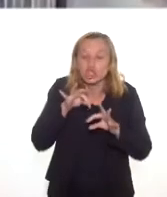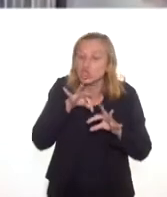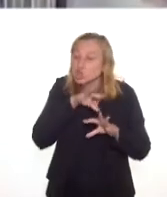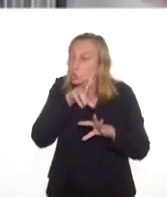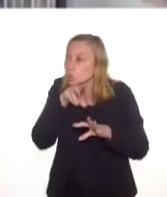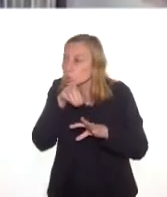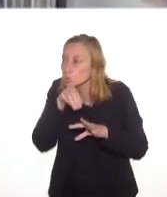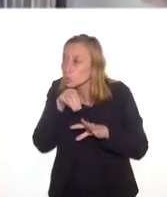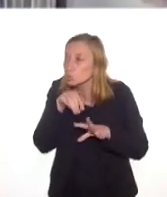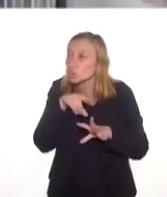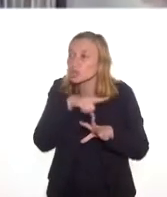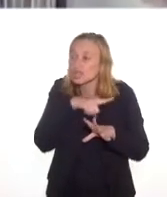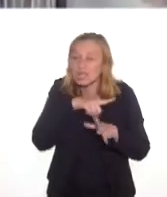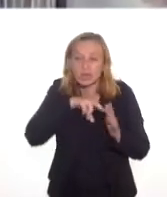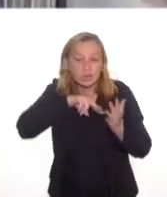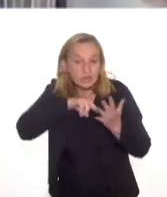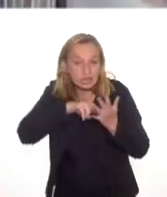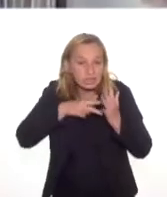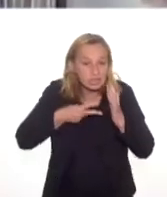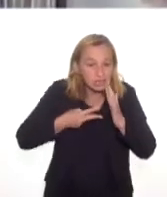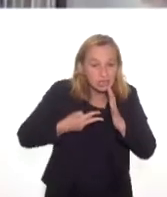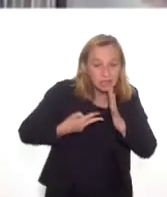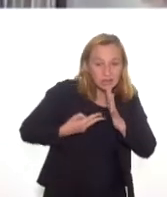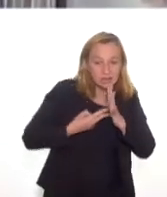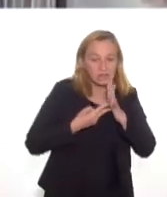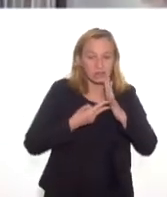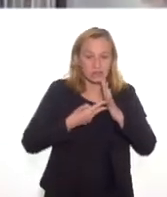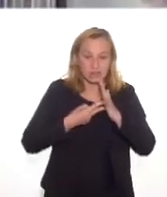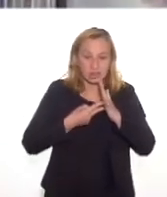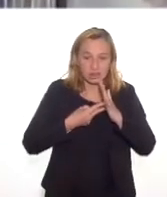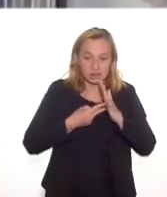que tem o significado de